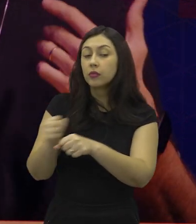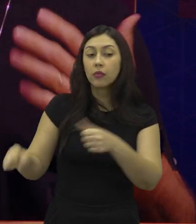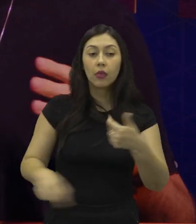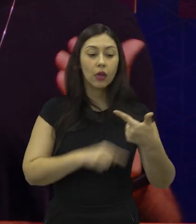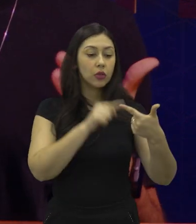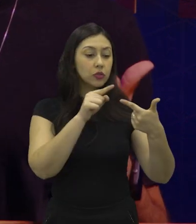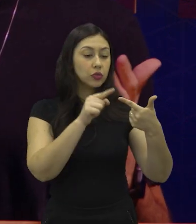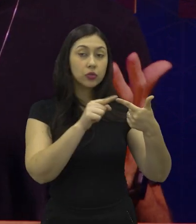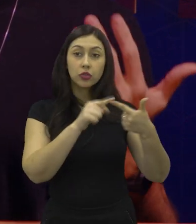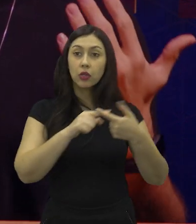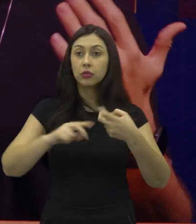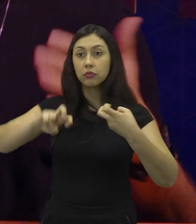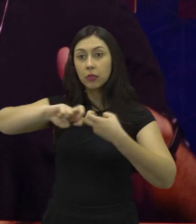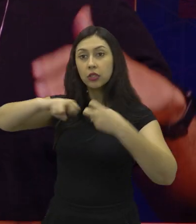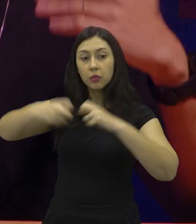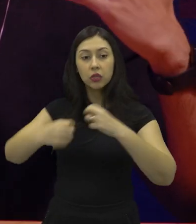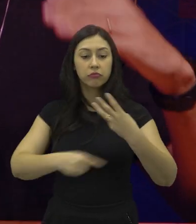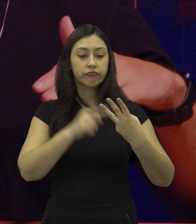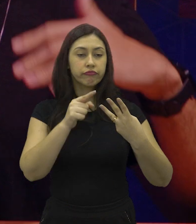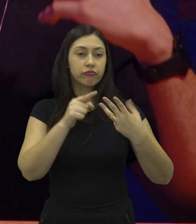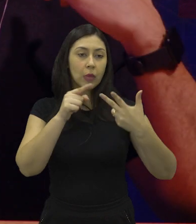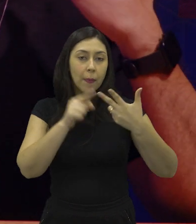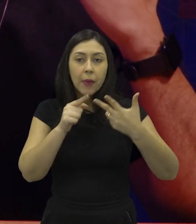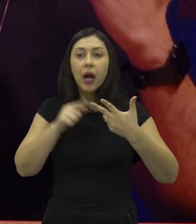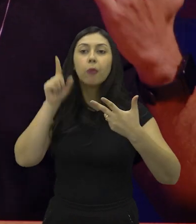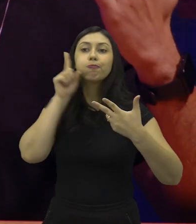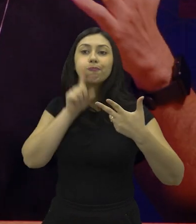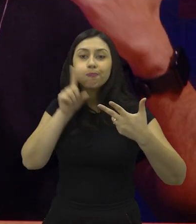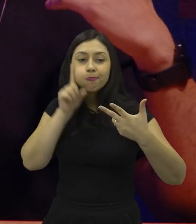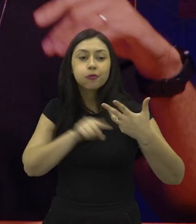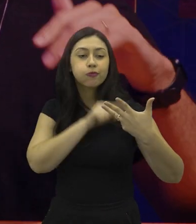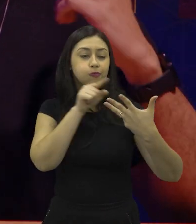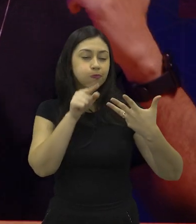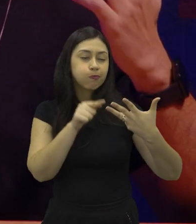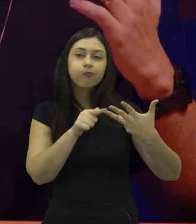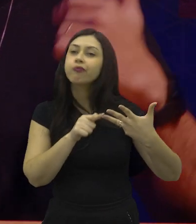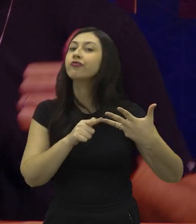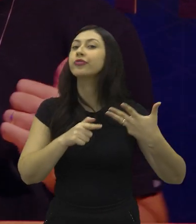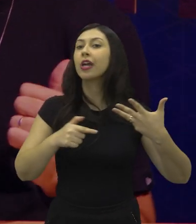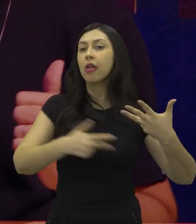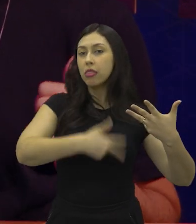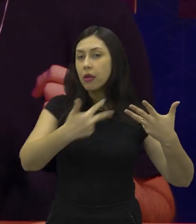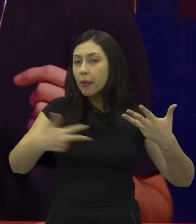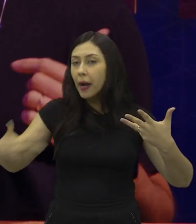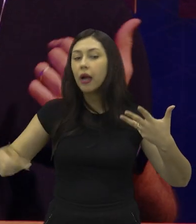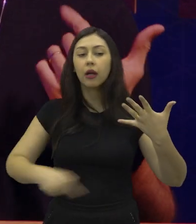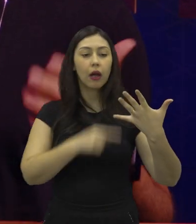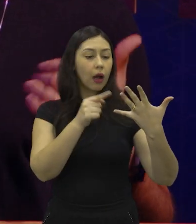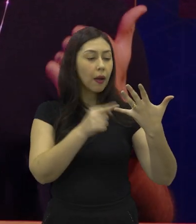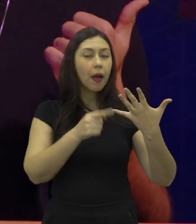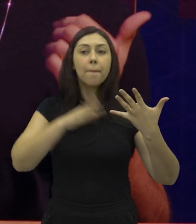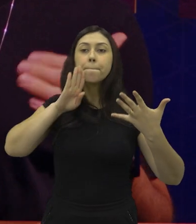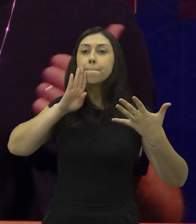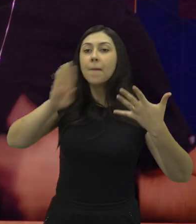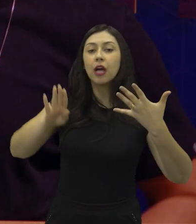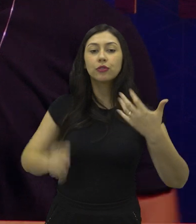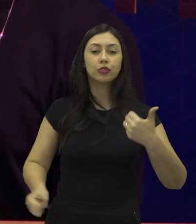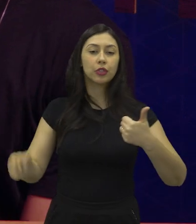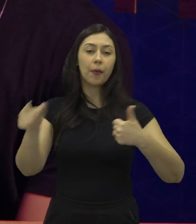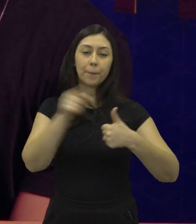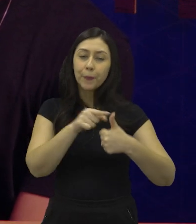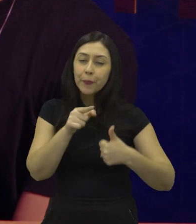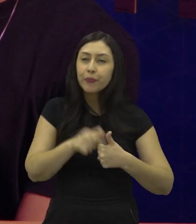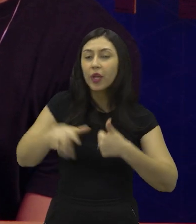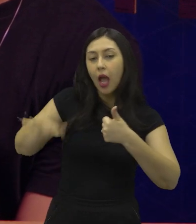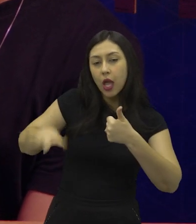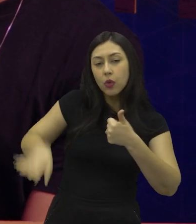Suíça. Aí a gente tem Luxemburgo, Estados Unidos em terceiro, Dinamarca em quarto, tem Bélgica, Reino Unido,